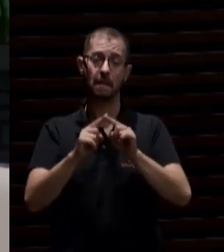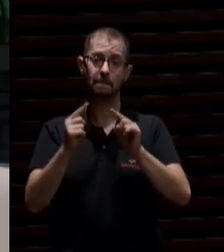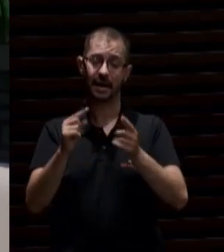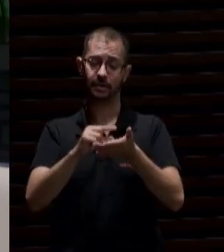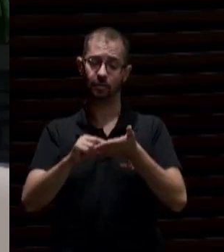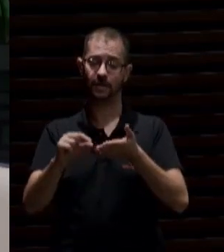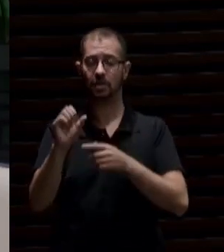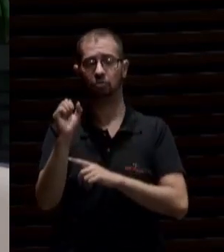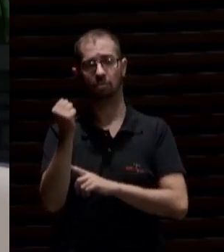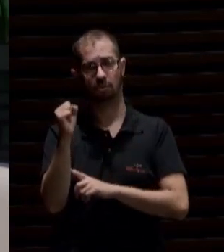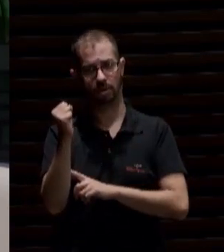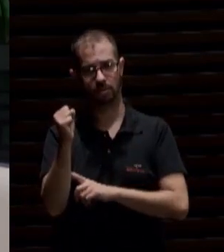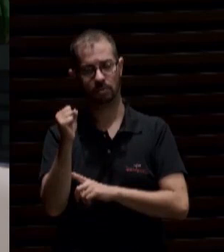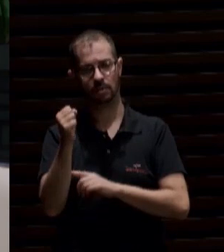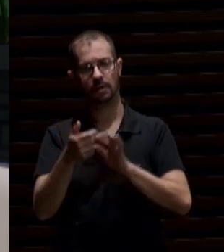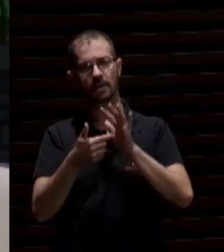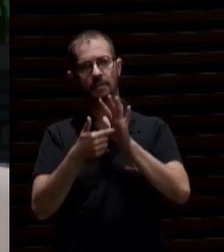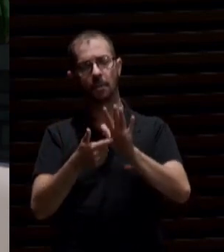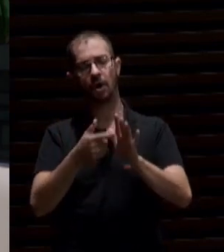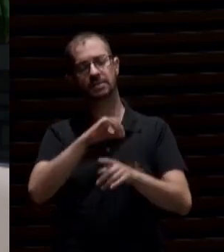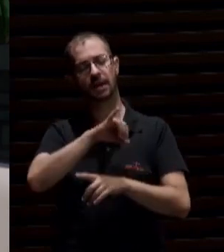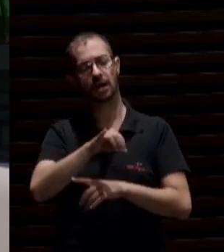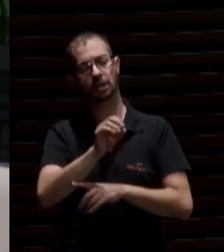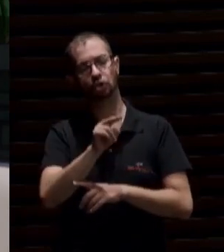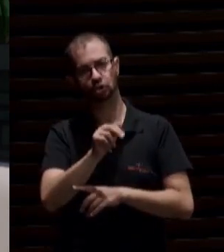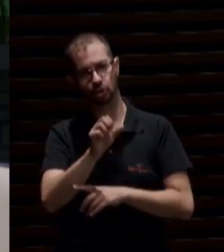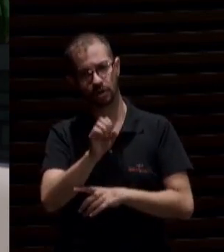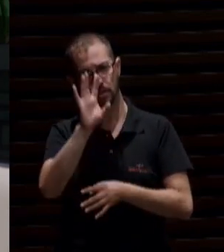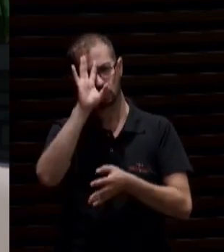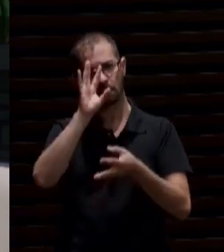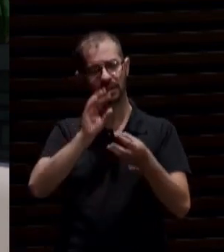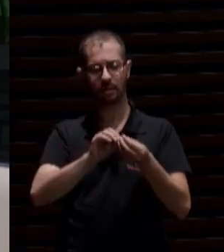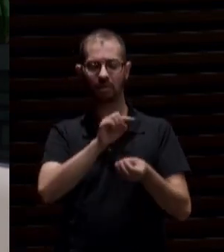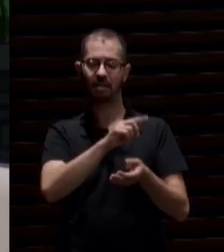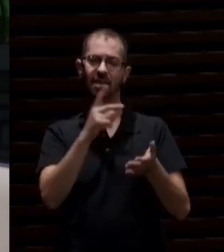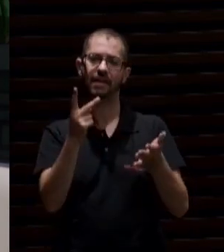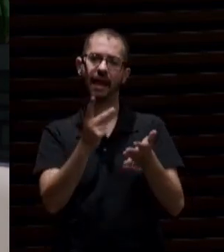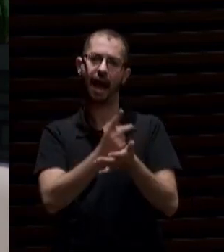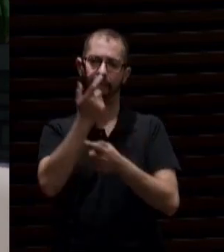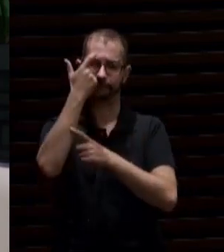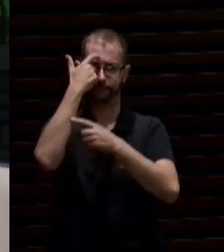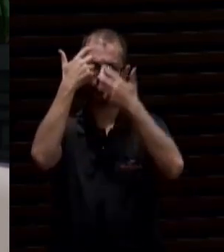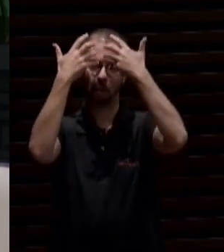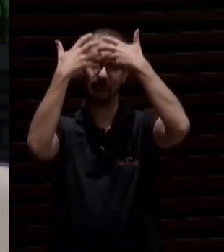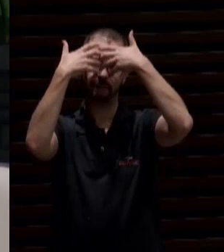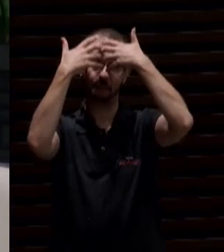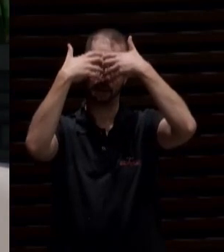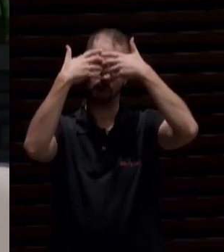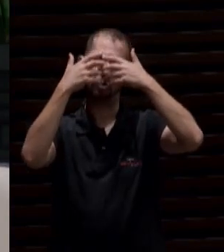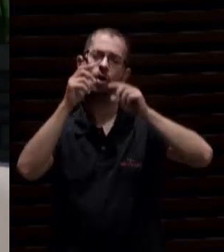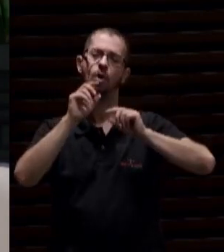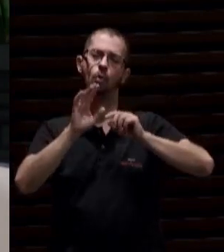8 mostra que Jonas entendeu o quanto ele estava errado no seu pensamento. Quando ele diz o que ele